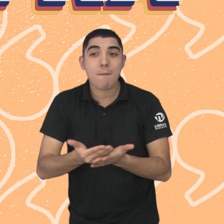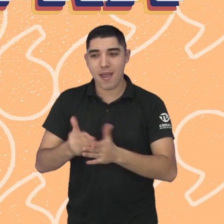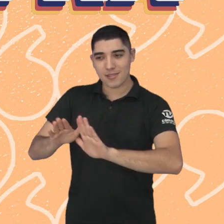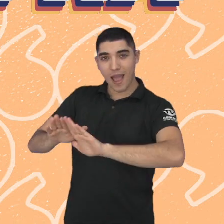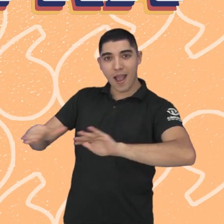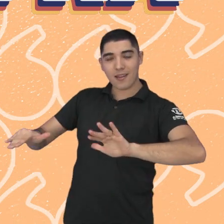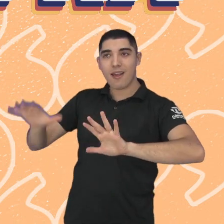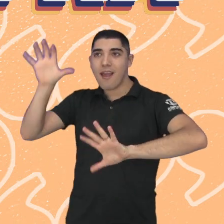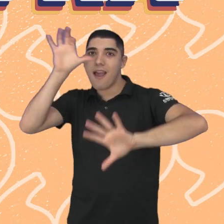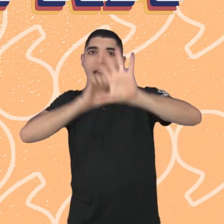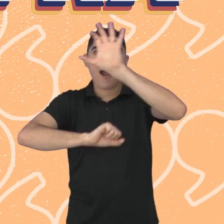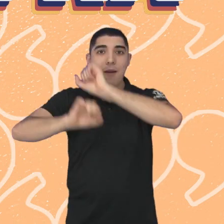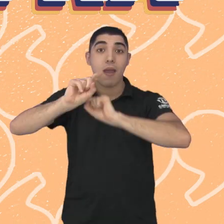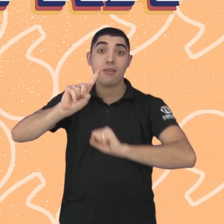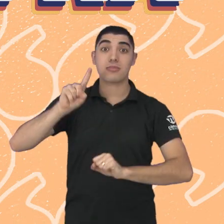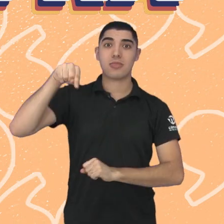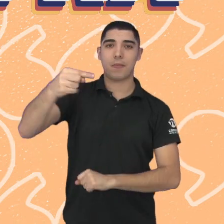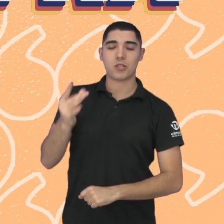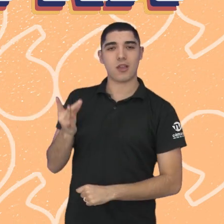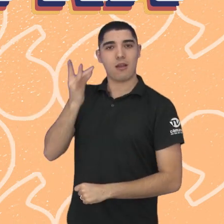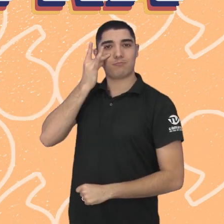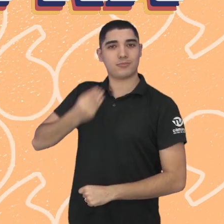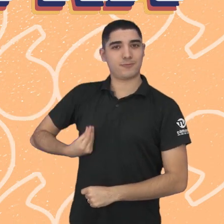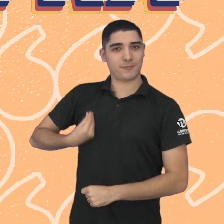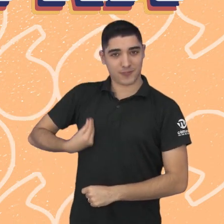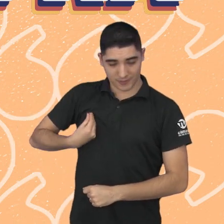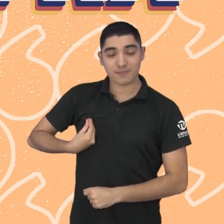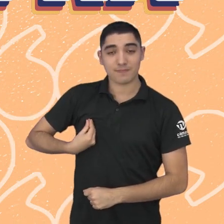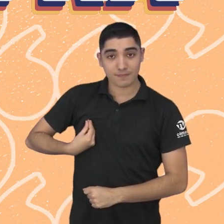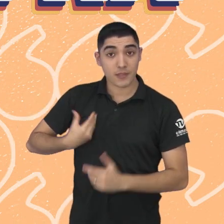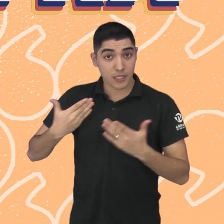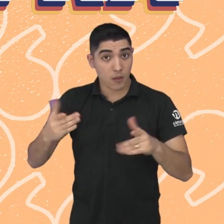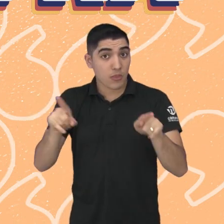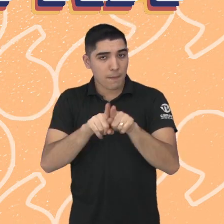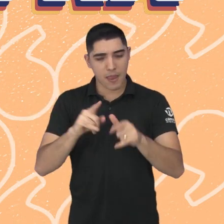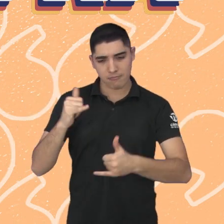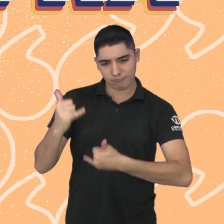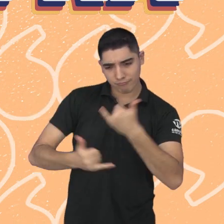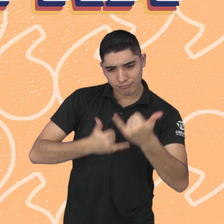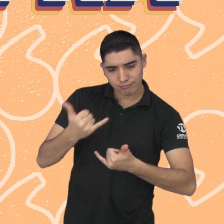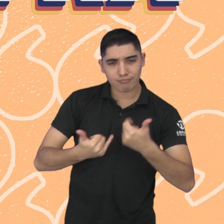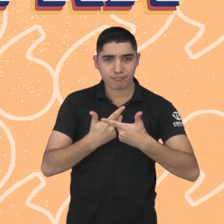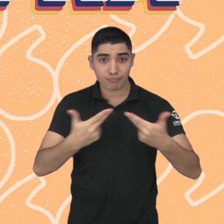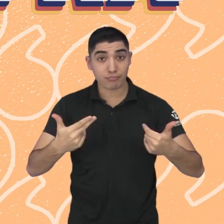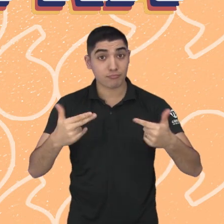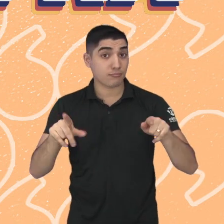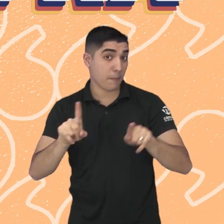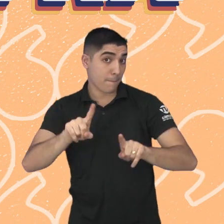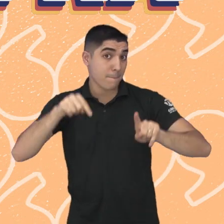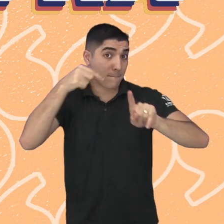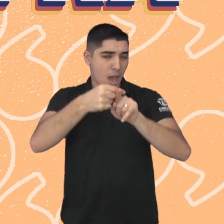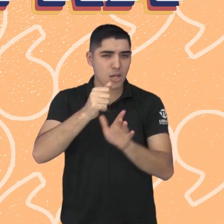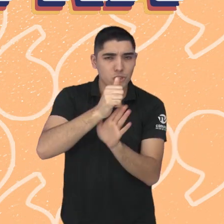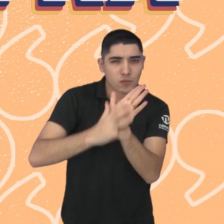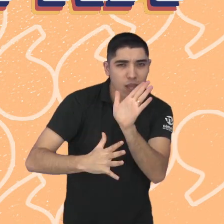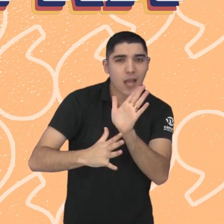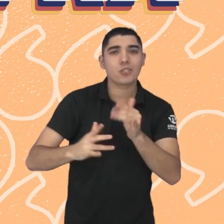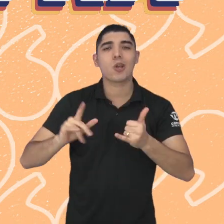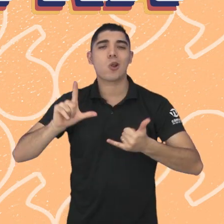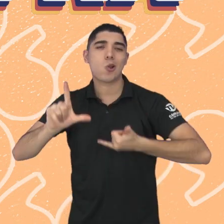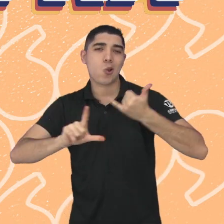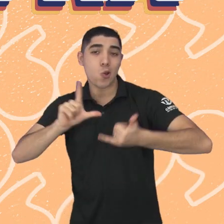da criançada para o mundo real. E também é a partir dos jogos e das atividades lúdicas que os